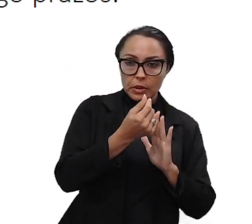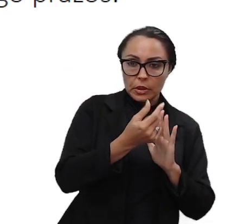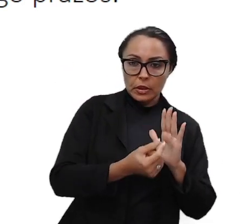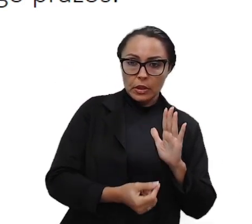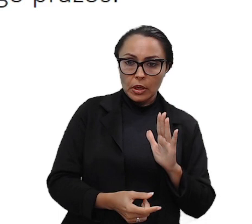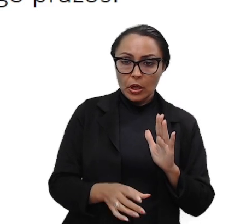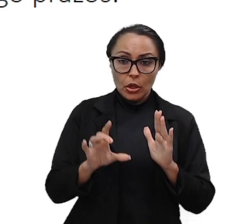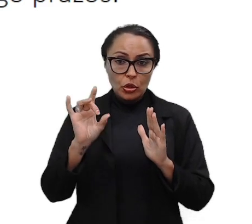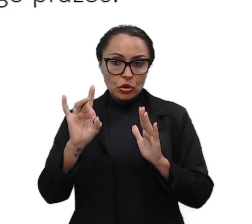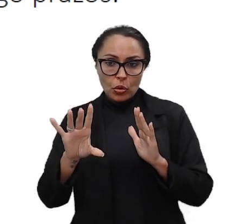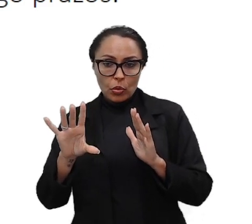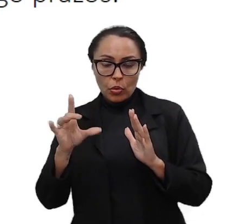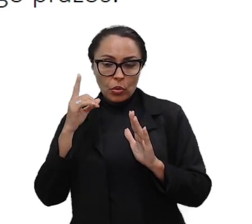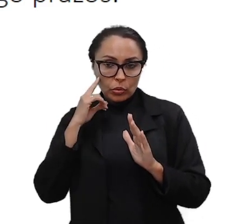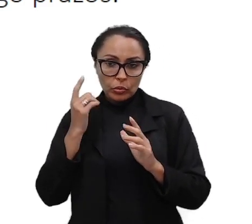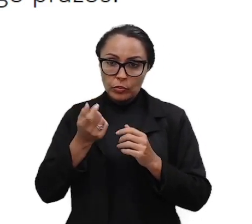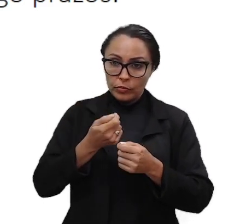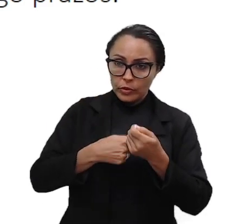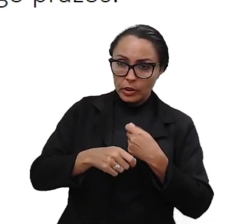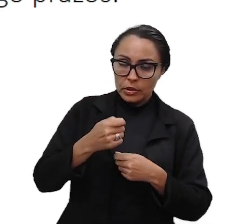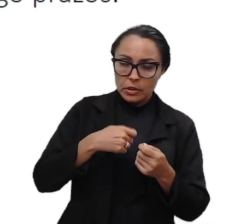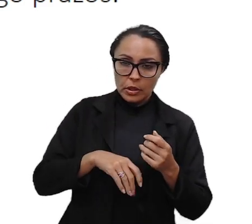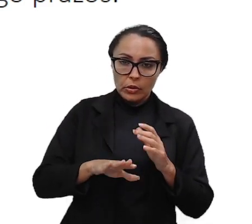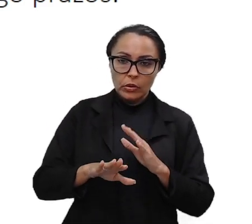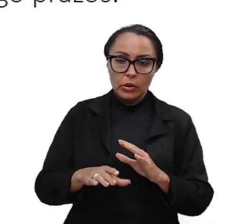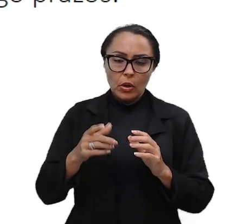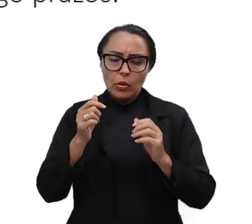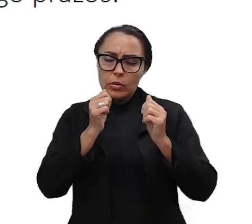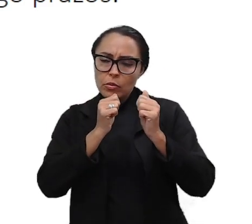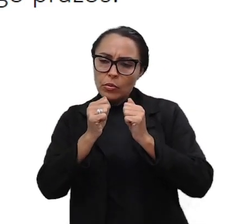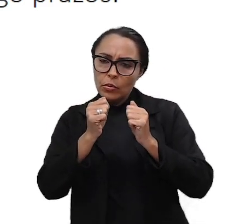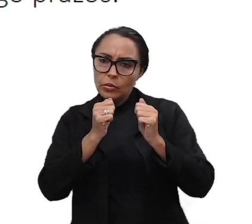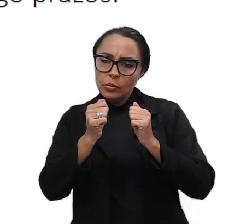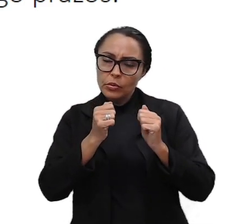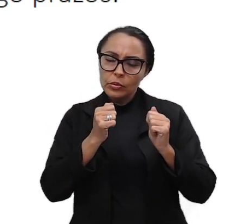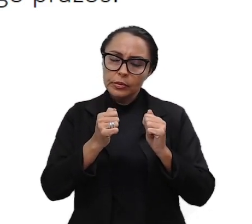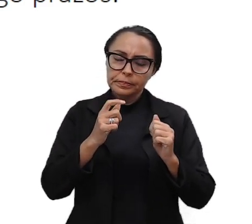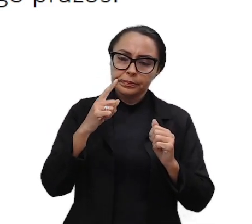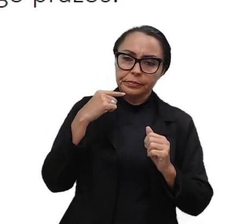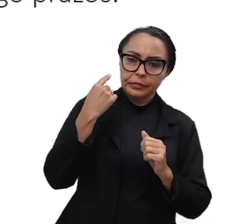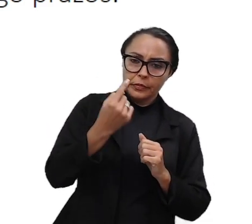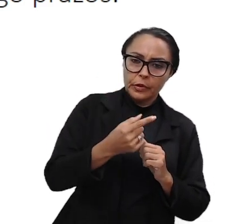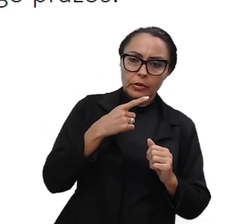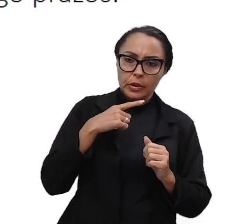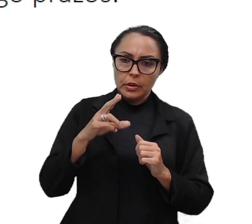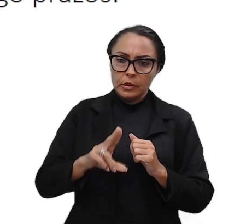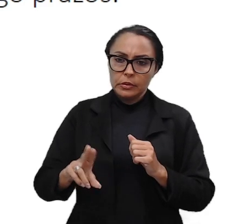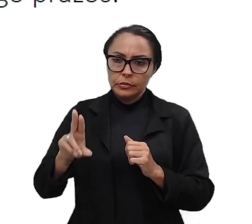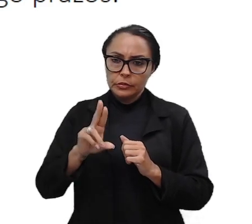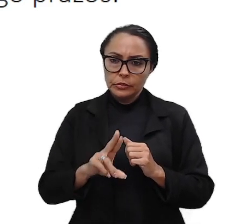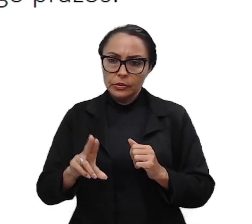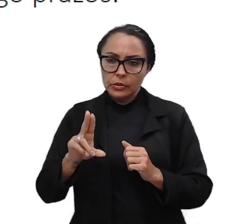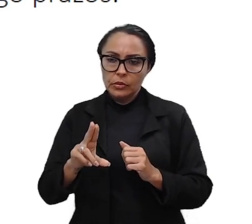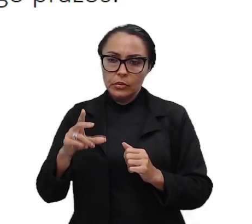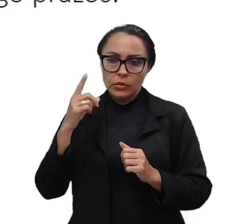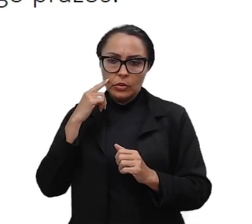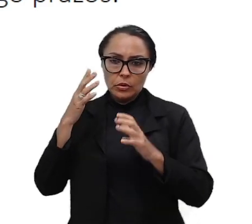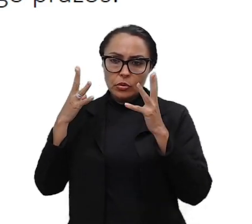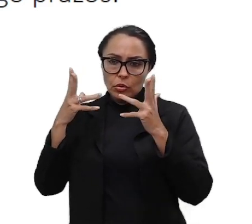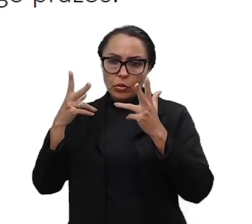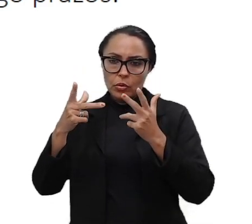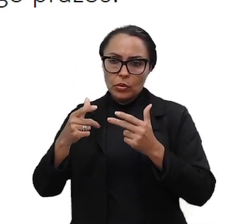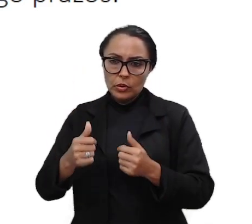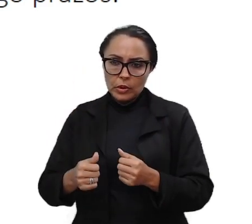em termos financeiros como na primeira parte. E no controle, nós temos o uso da previsão de demanda